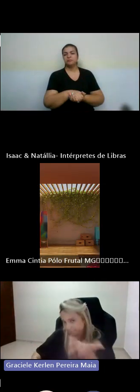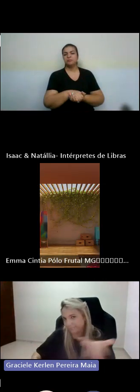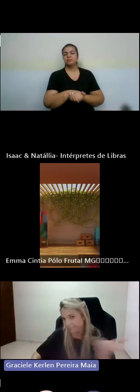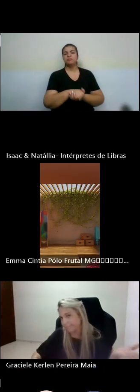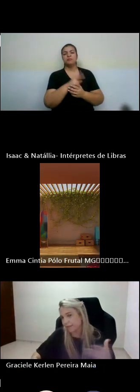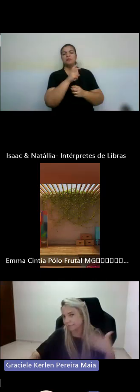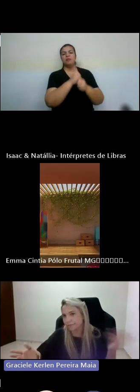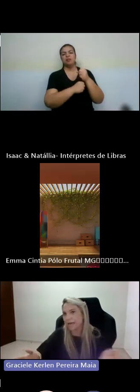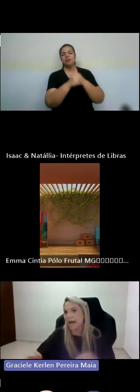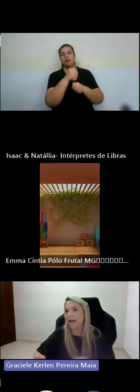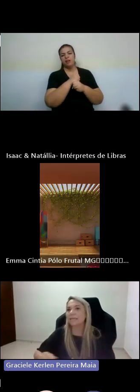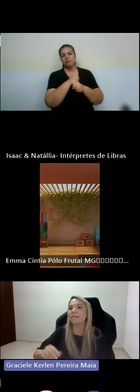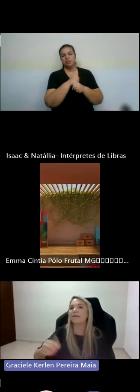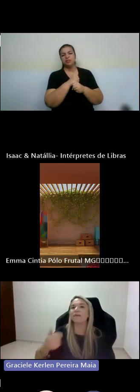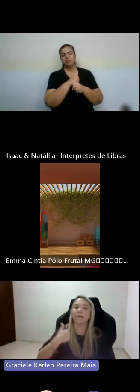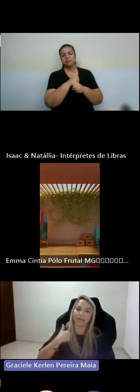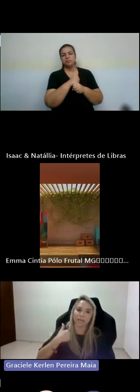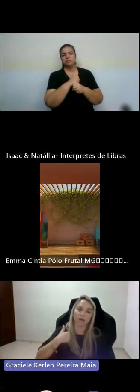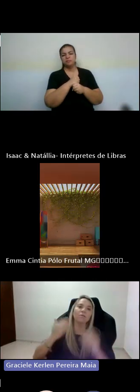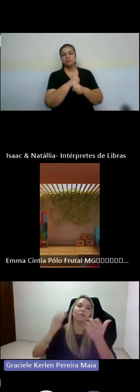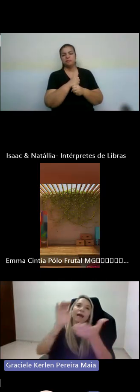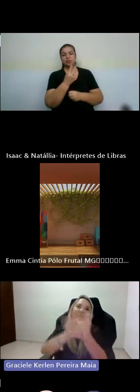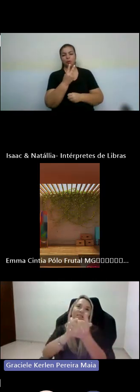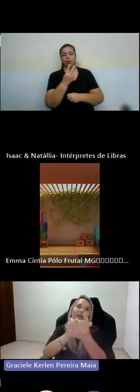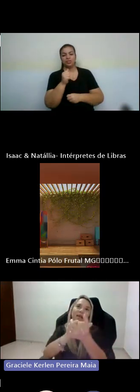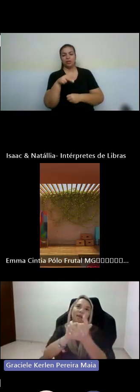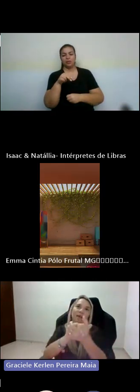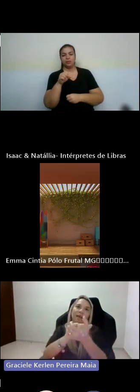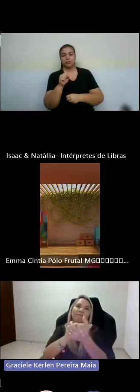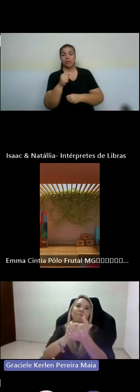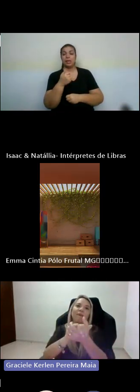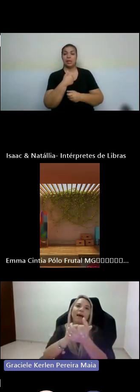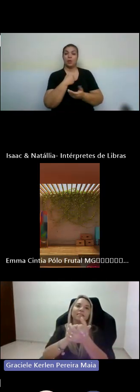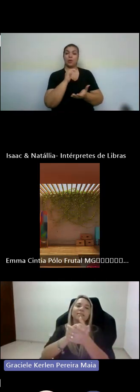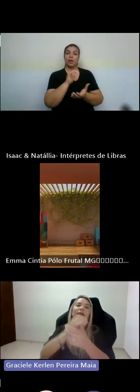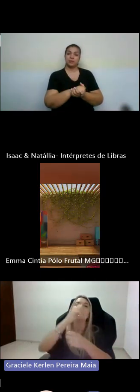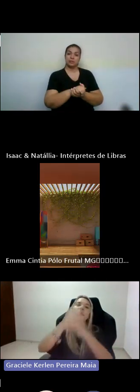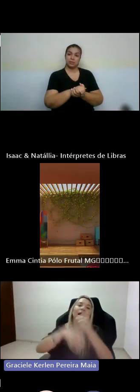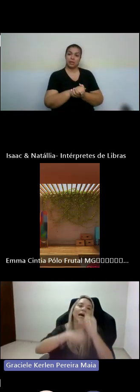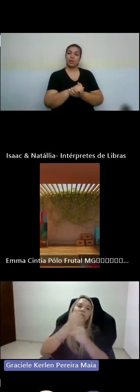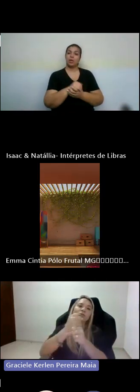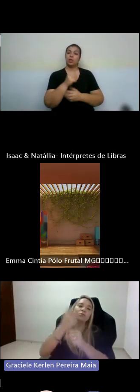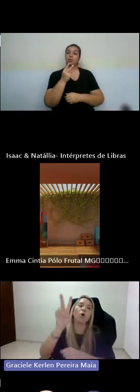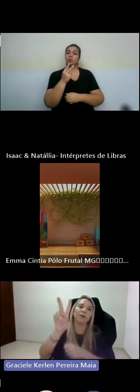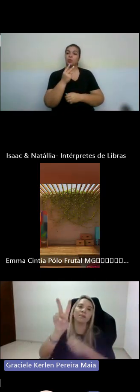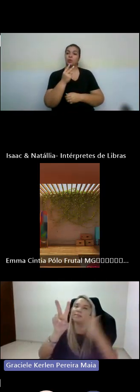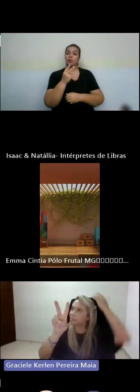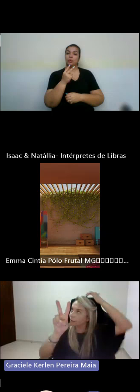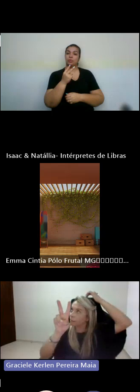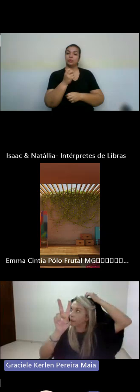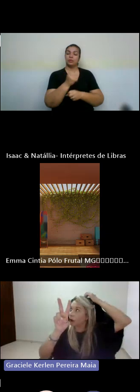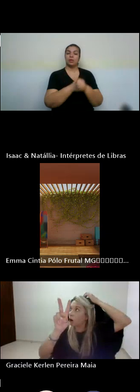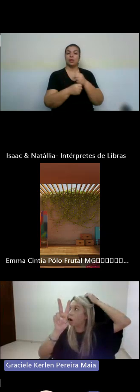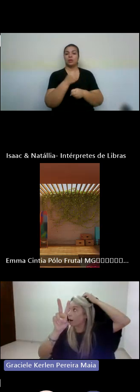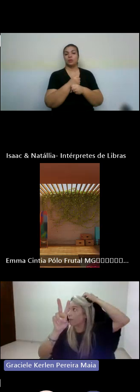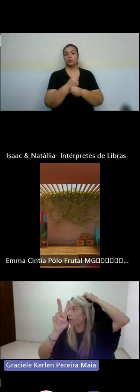anos. Aí você vem e fala, eu casei e faz ano